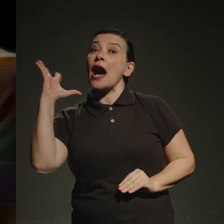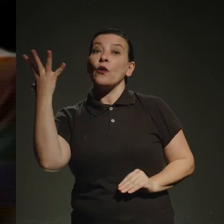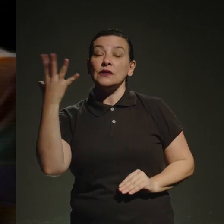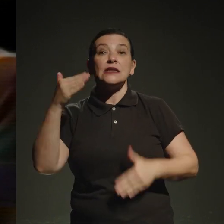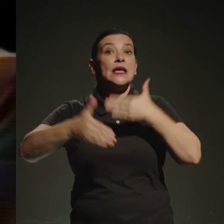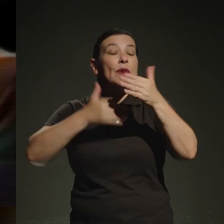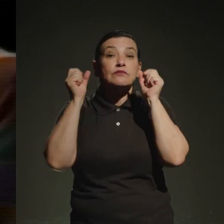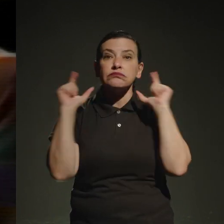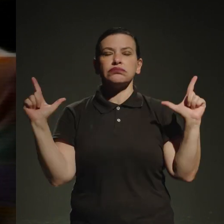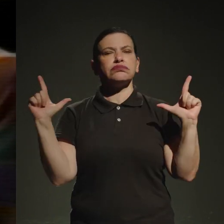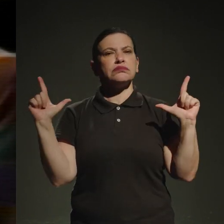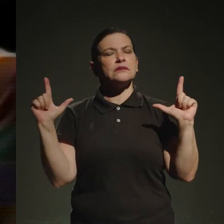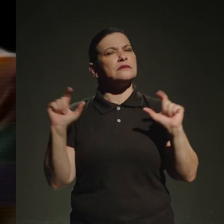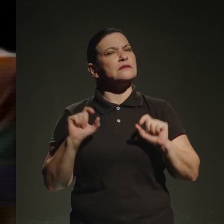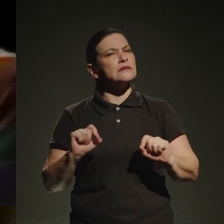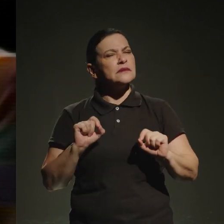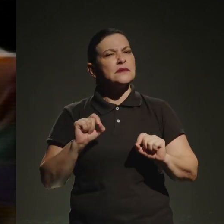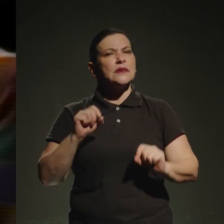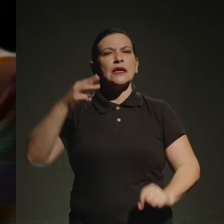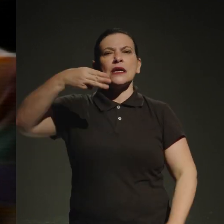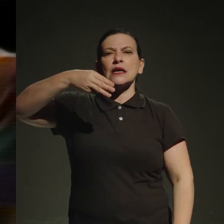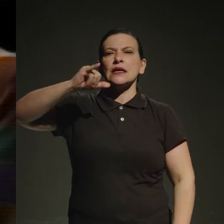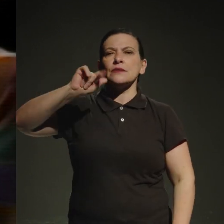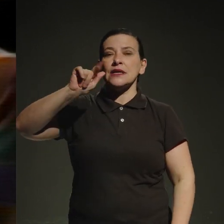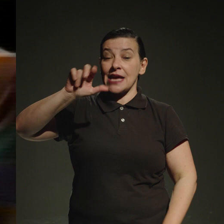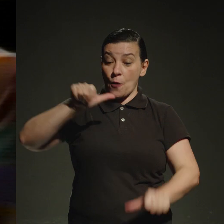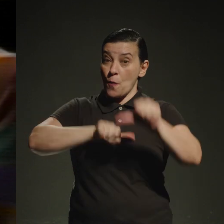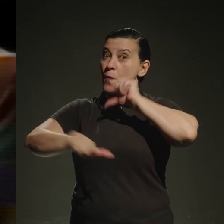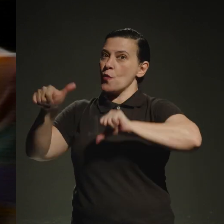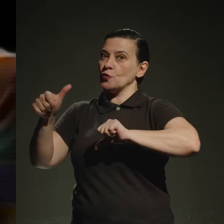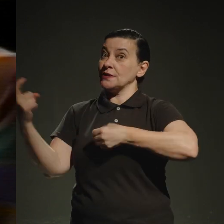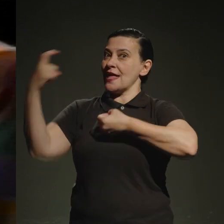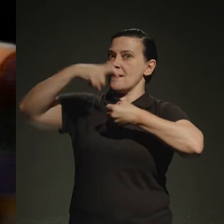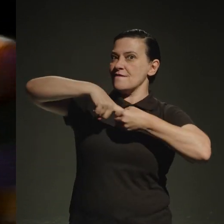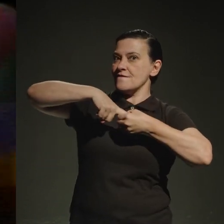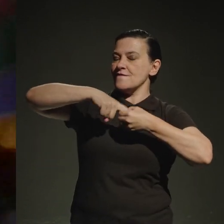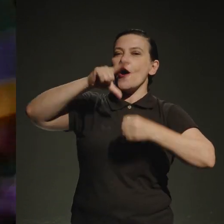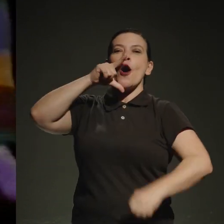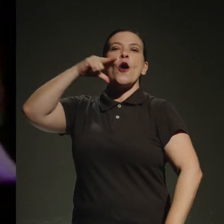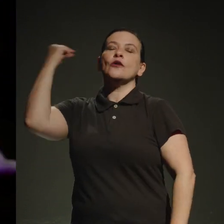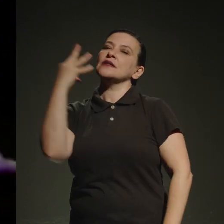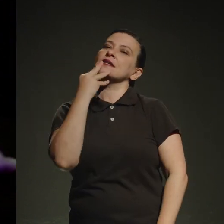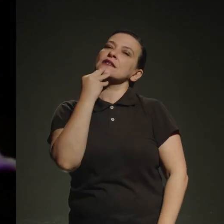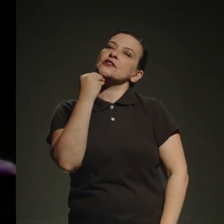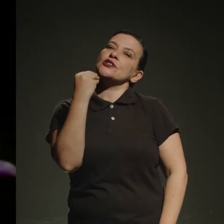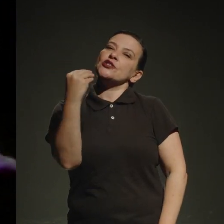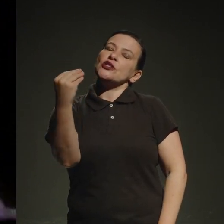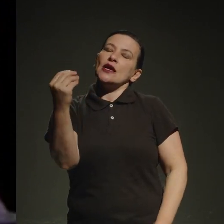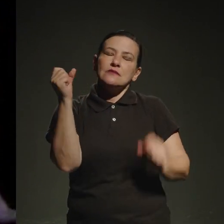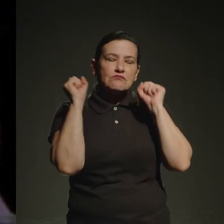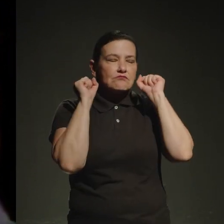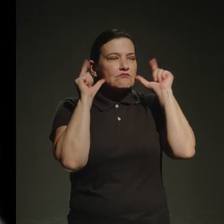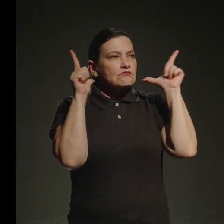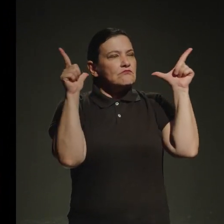noite, seguido do despertar. Subitamente, Miguel volta a ser Quixote, que desperta na espreguiçadeira